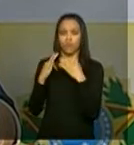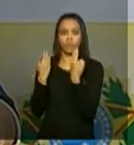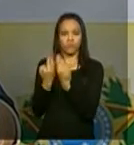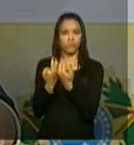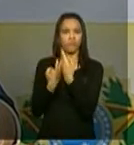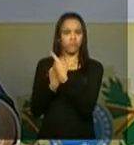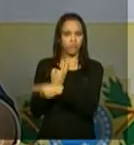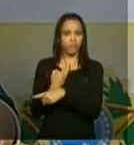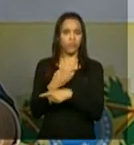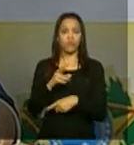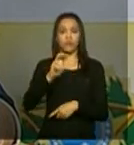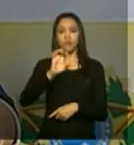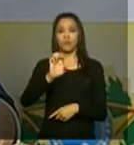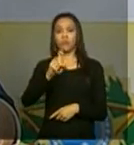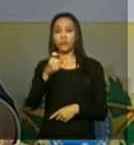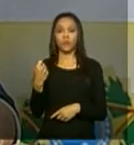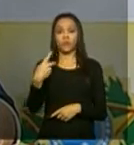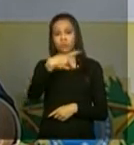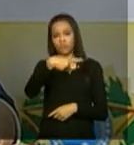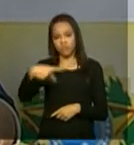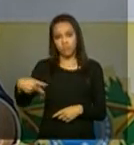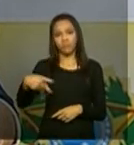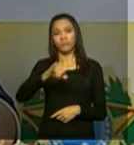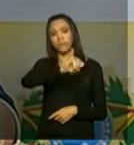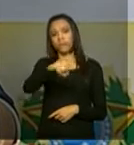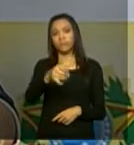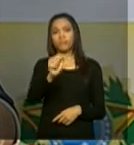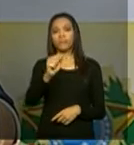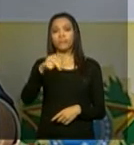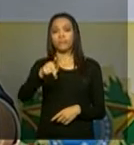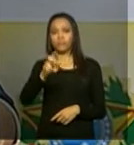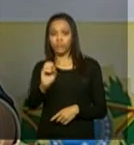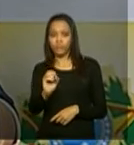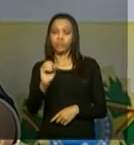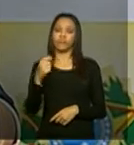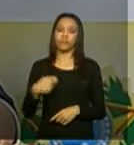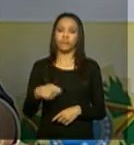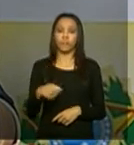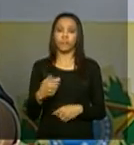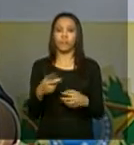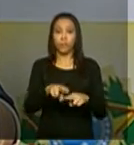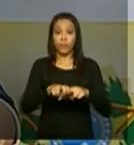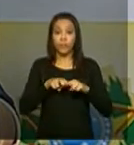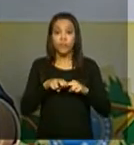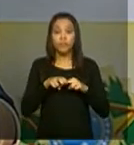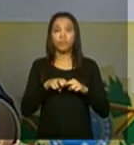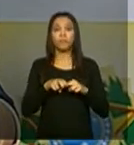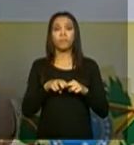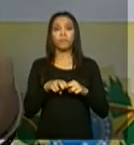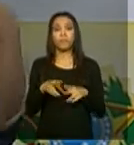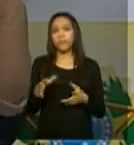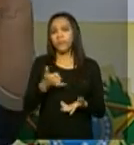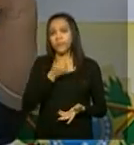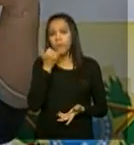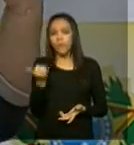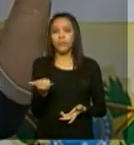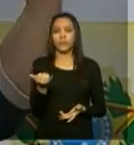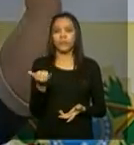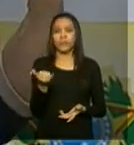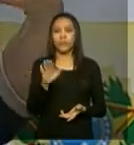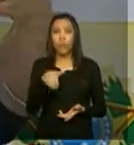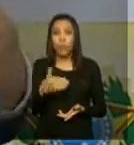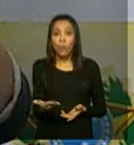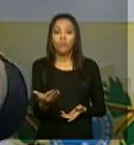familiares precisam ter em termos de tratamento por isso que independente de quando foi